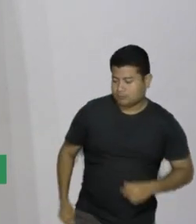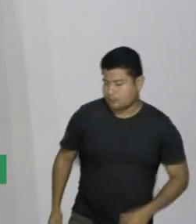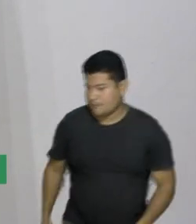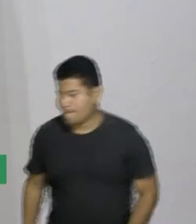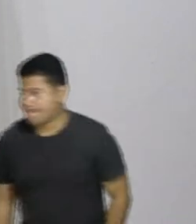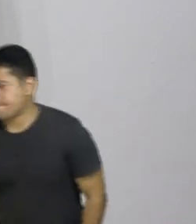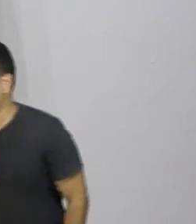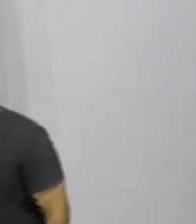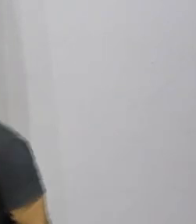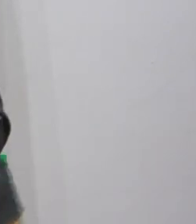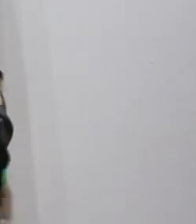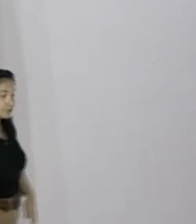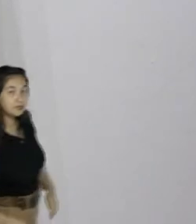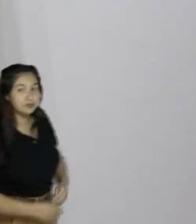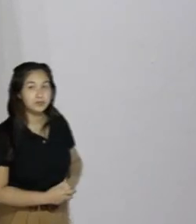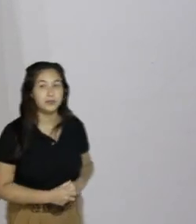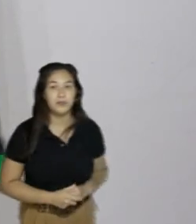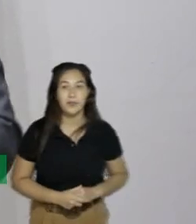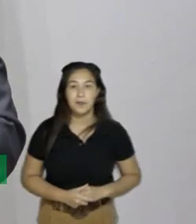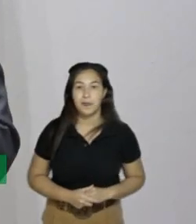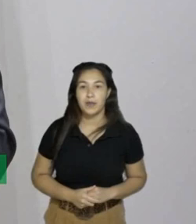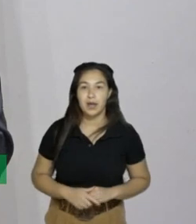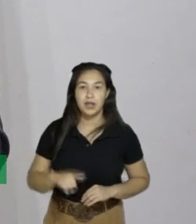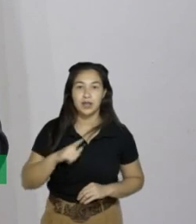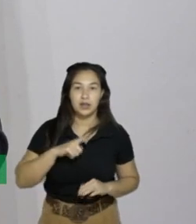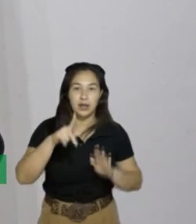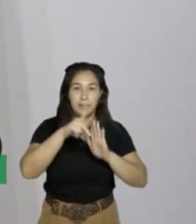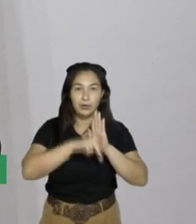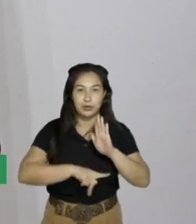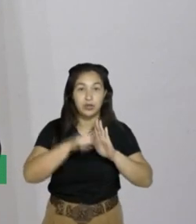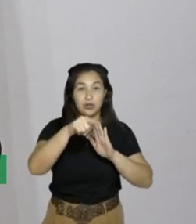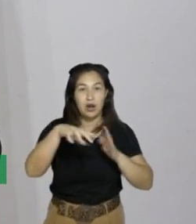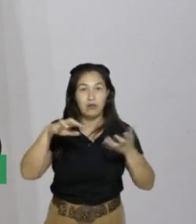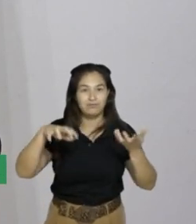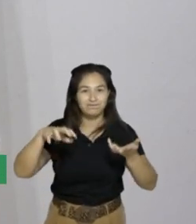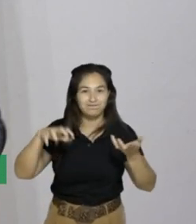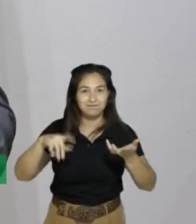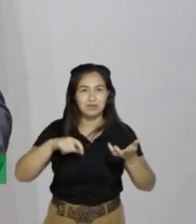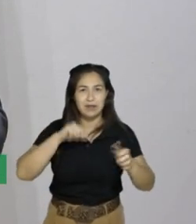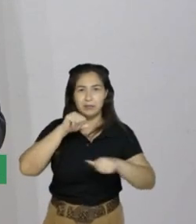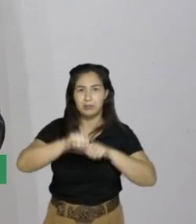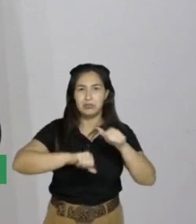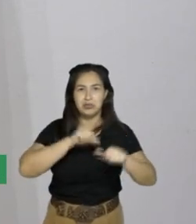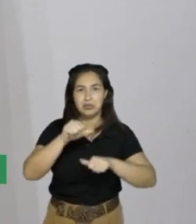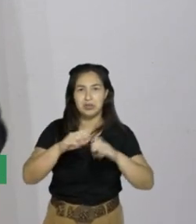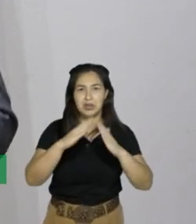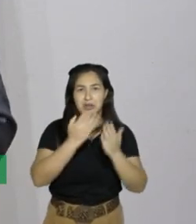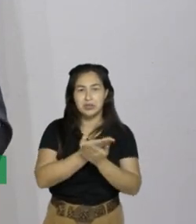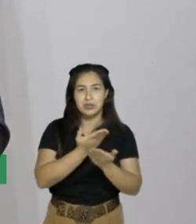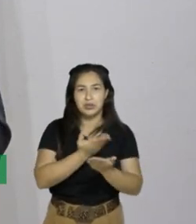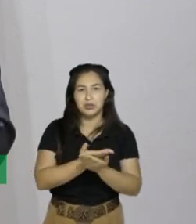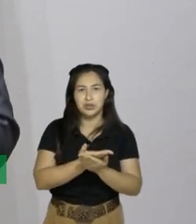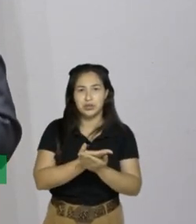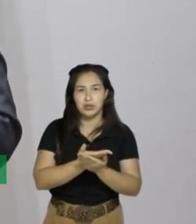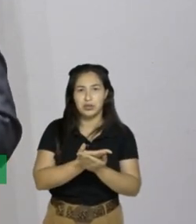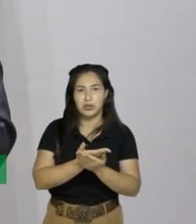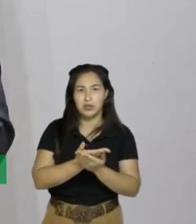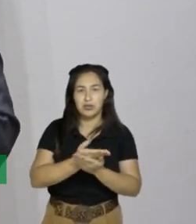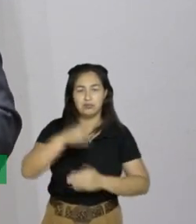que entrou no Congresso Nacional e que quer revogar o programa de Escola Cívico militares